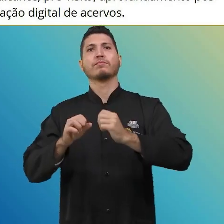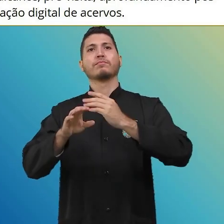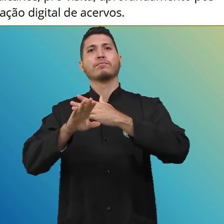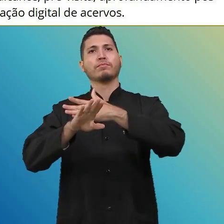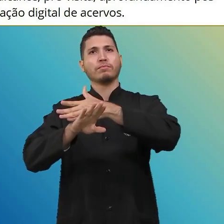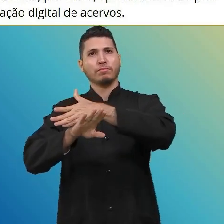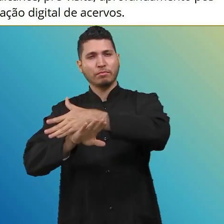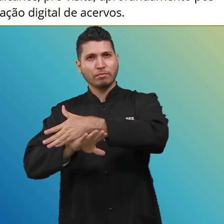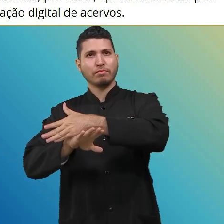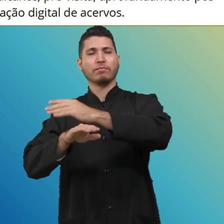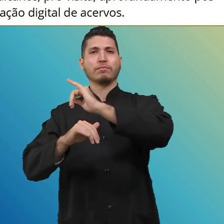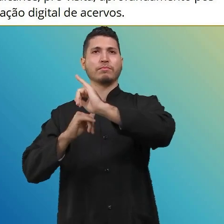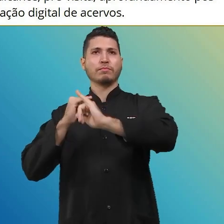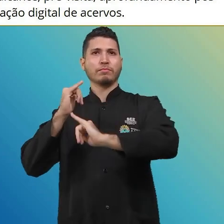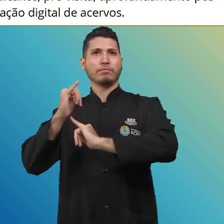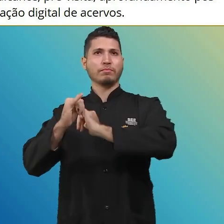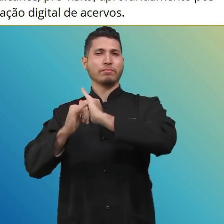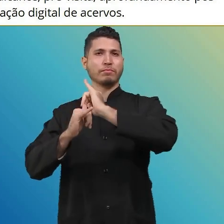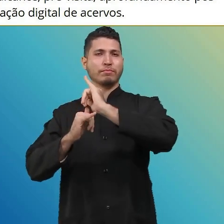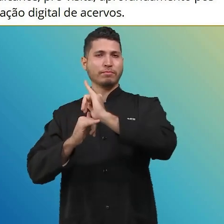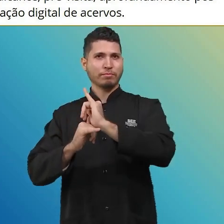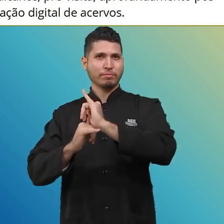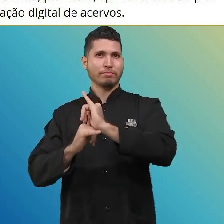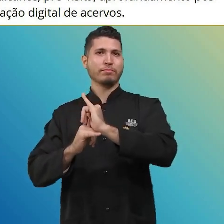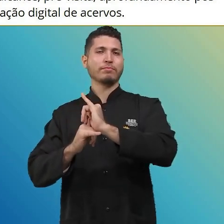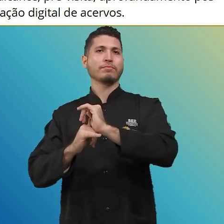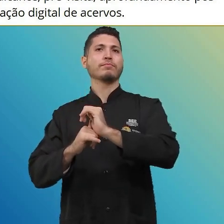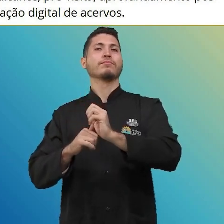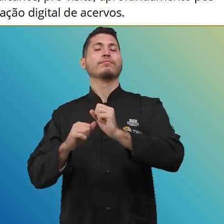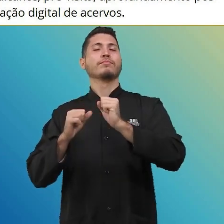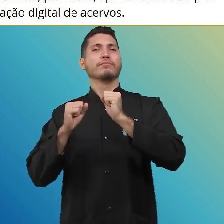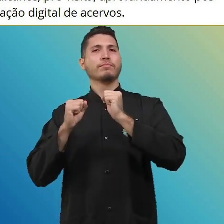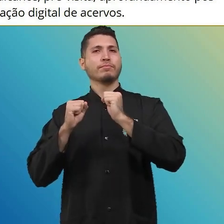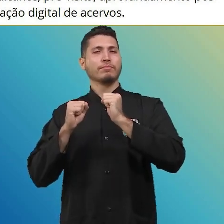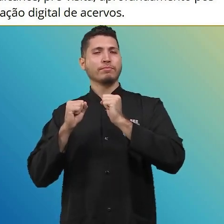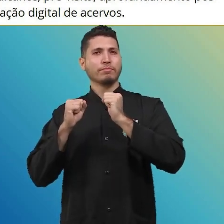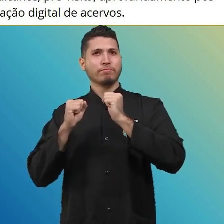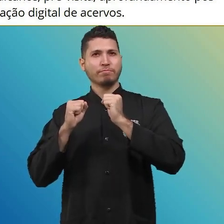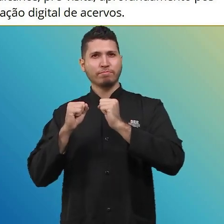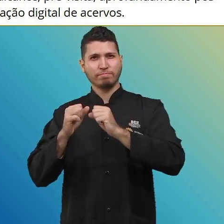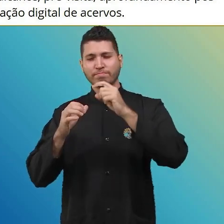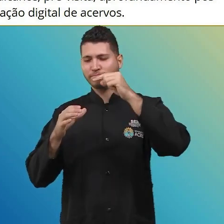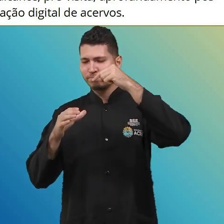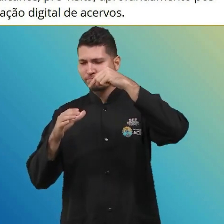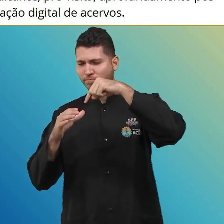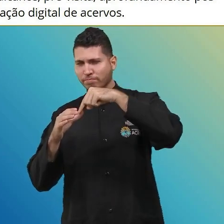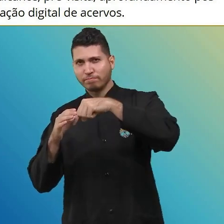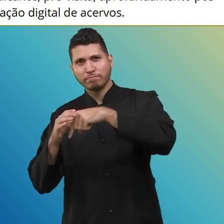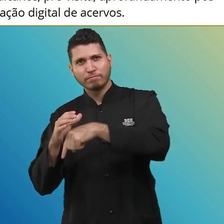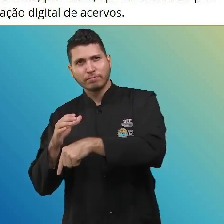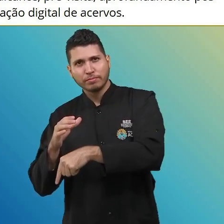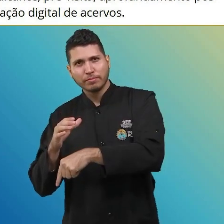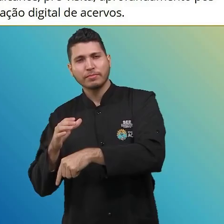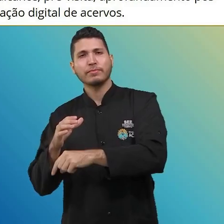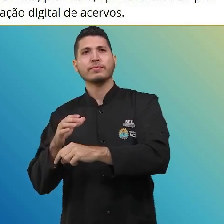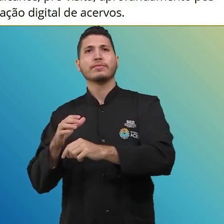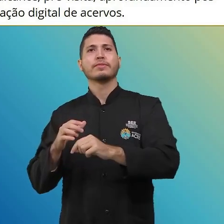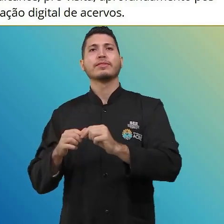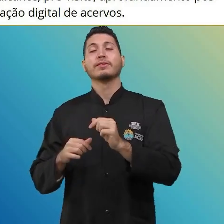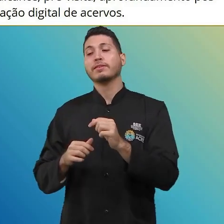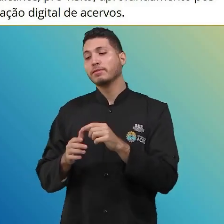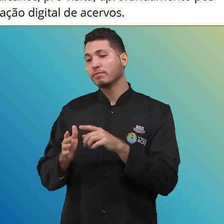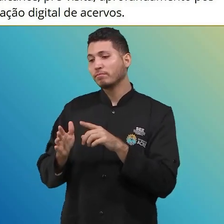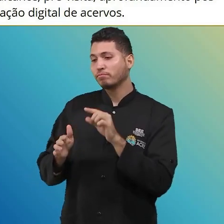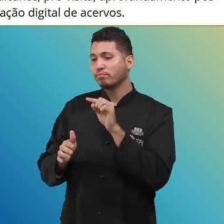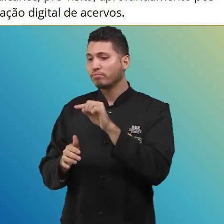internet. Você pode fazer essa pré-visita. Pode fazer também o aprofundamento pós-visita, como eu